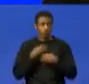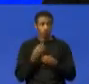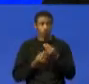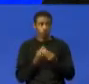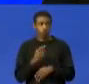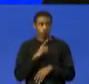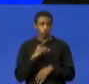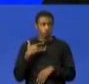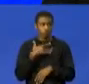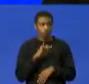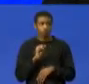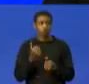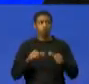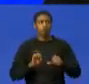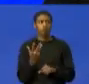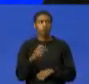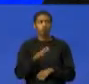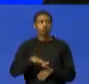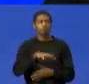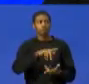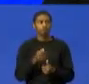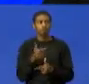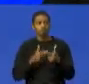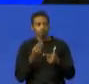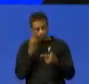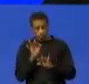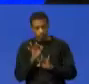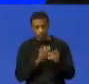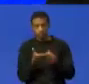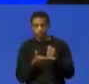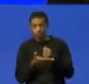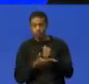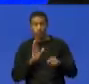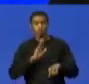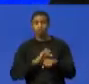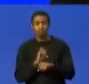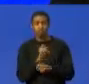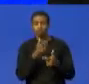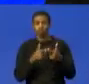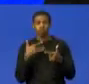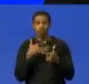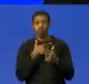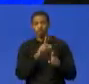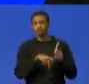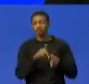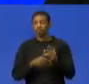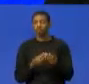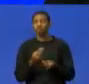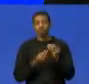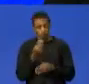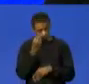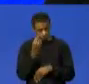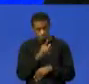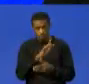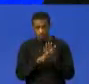saúde estava tomando para o mundo, para resolver os problemas estruturais, os principais problemas de saúde das populações. Então,